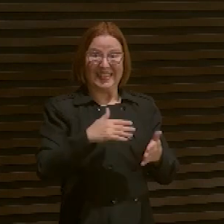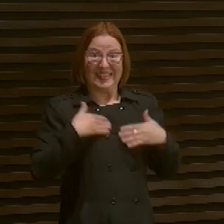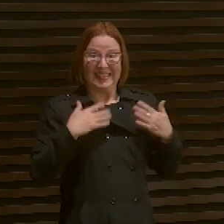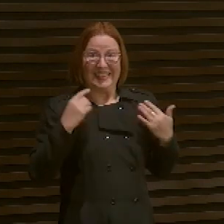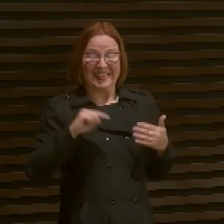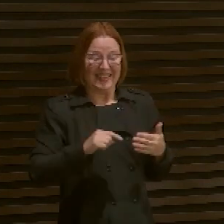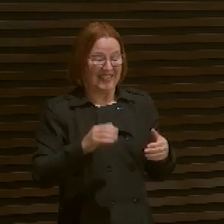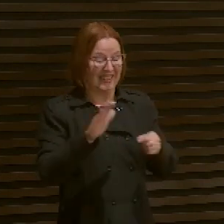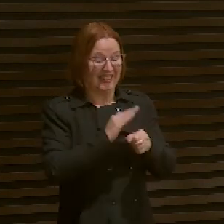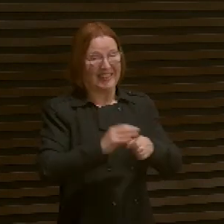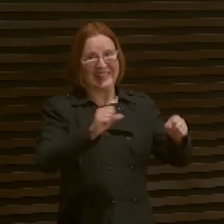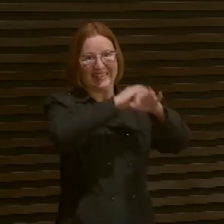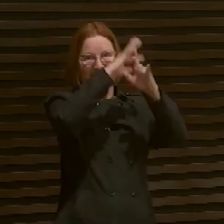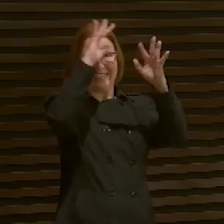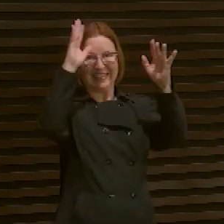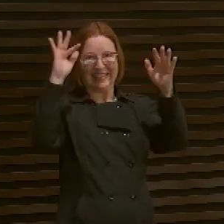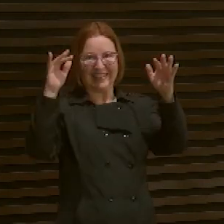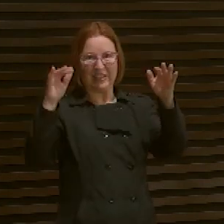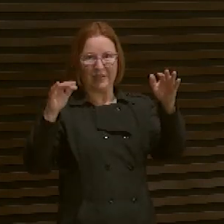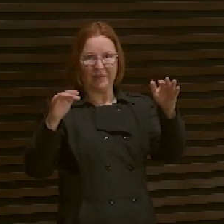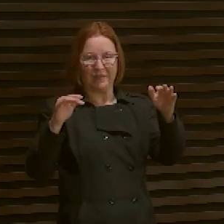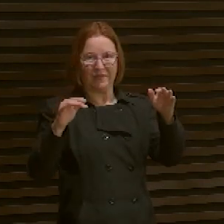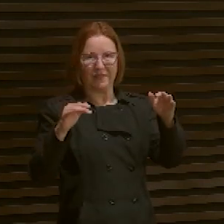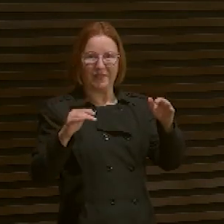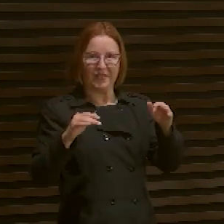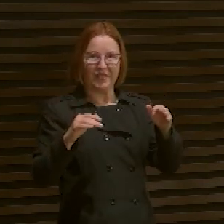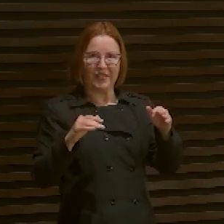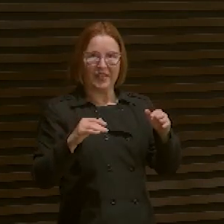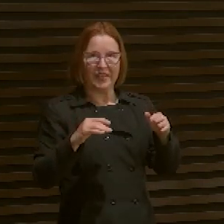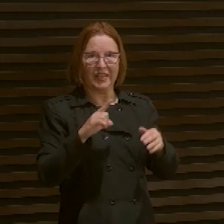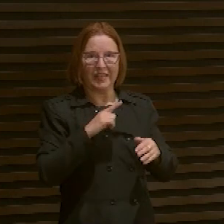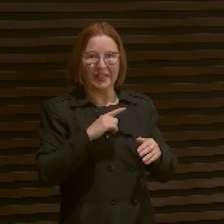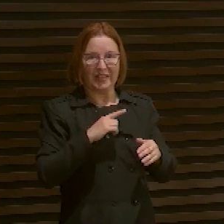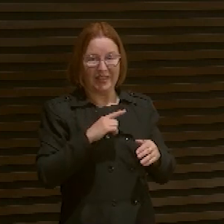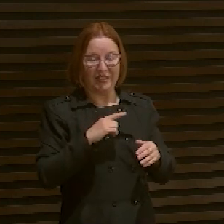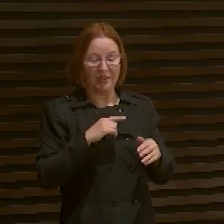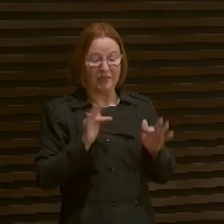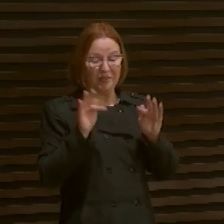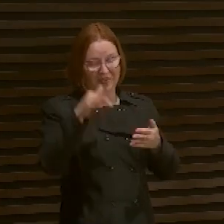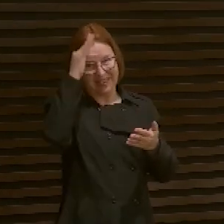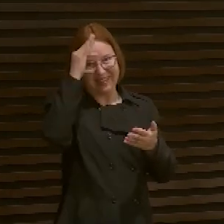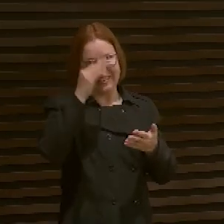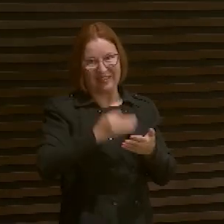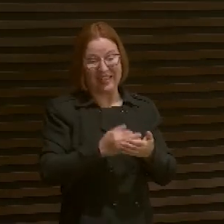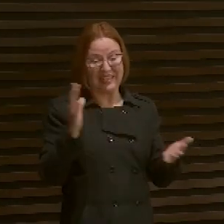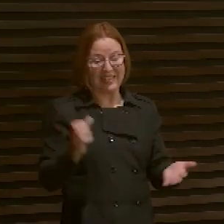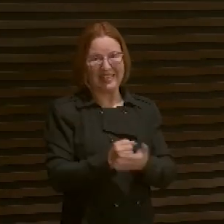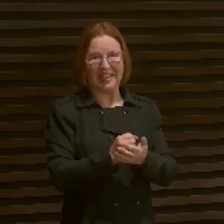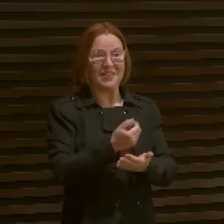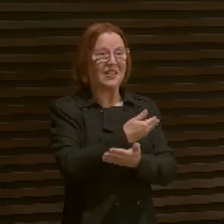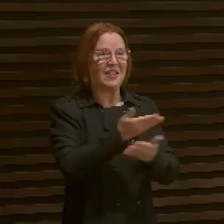de glória, obtendo o fim da vossa fé, a salvação da vossa alma. Pedro entendeu ou não